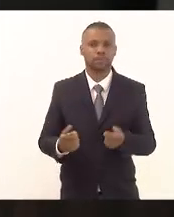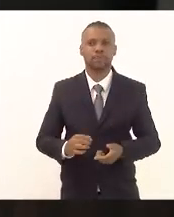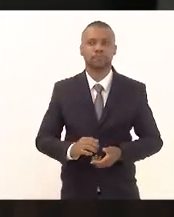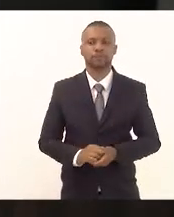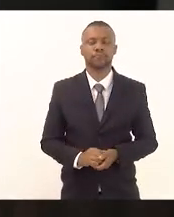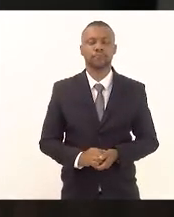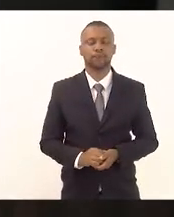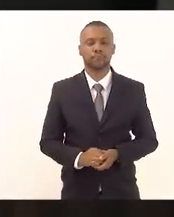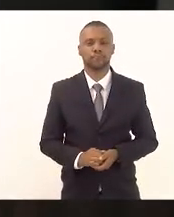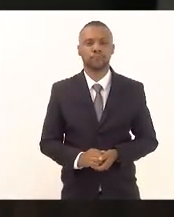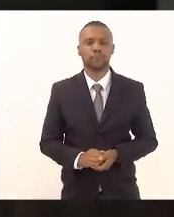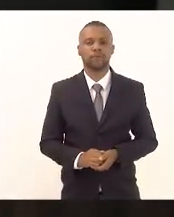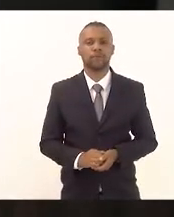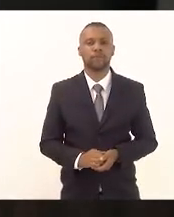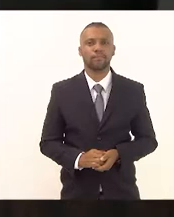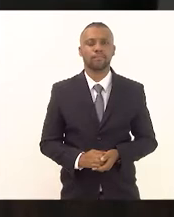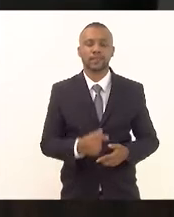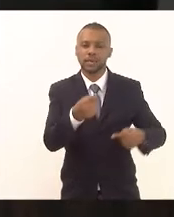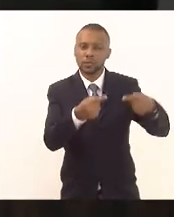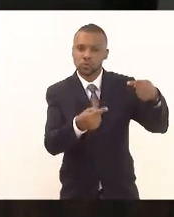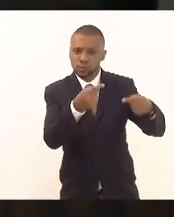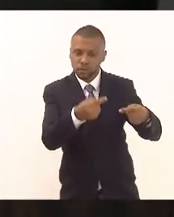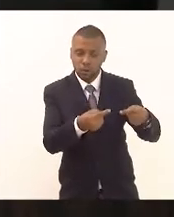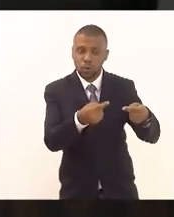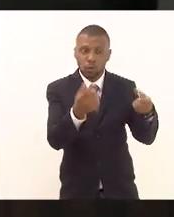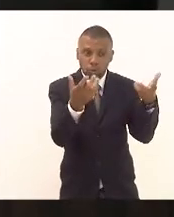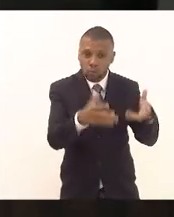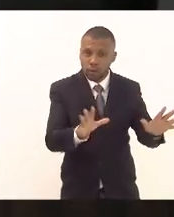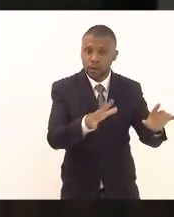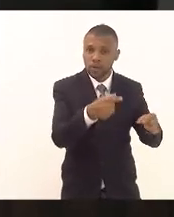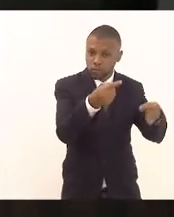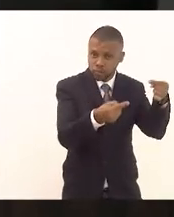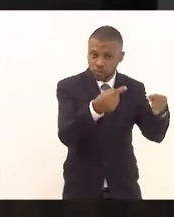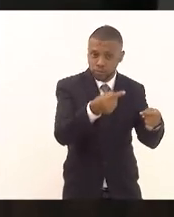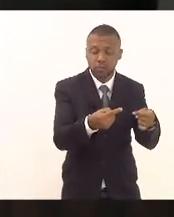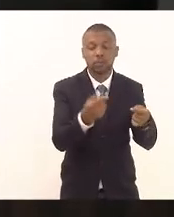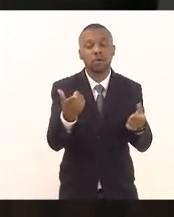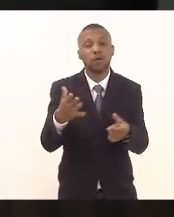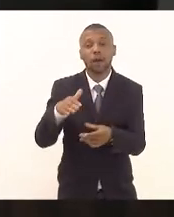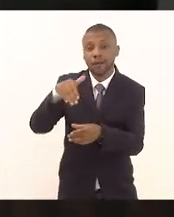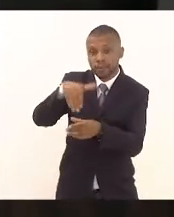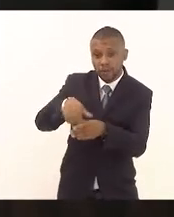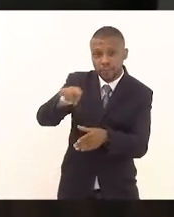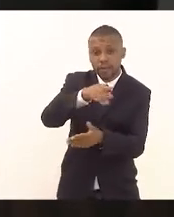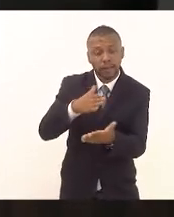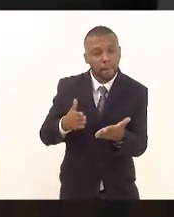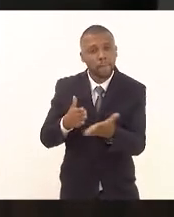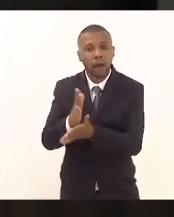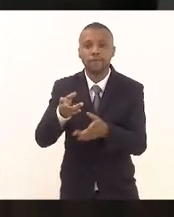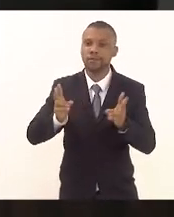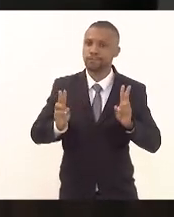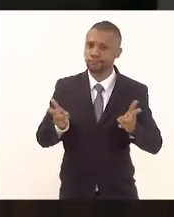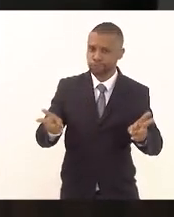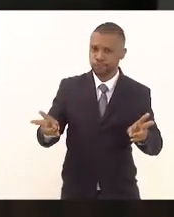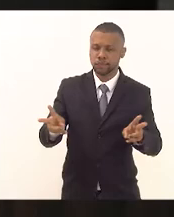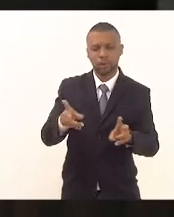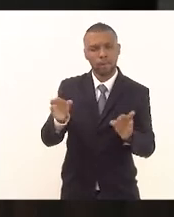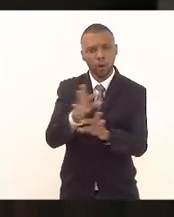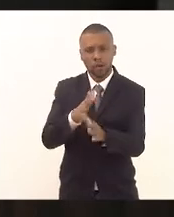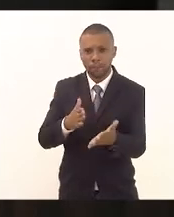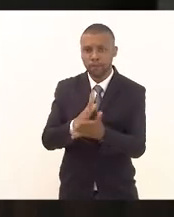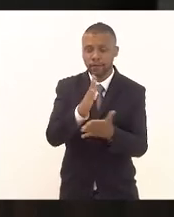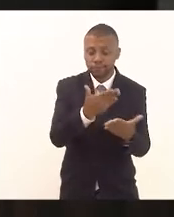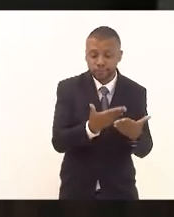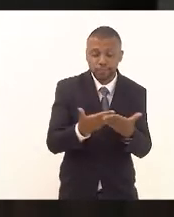Em discussão. Havendo que queira discutir, encerrada a discussão, em votação, os senhores que aprovam, permaneçam como estão aprovados, vai